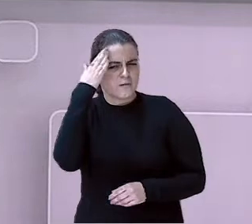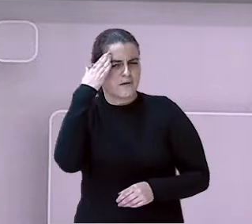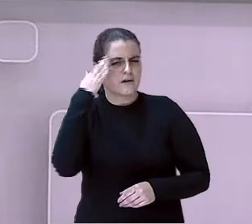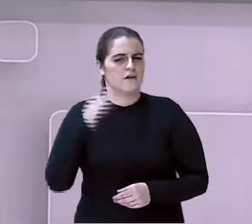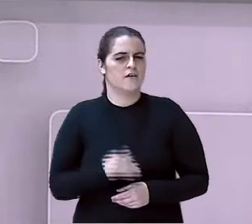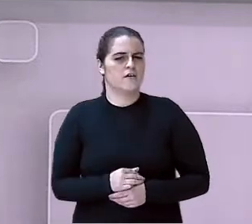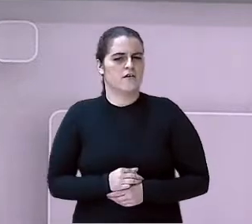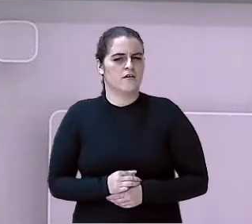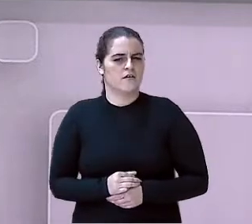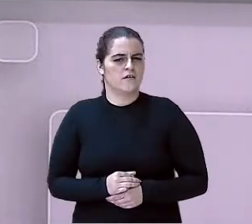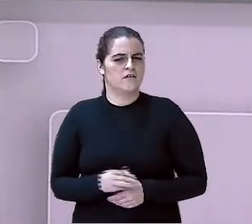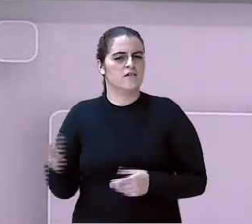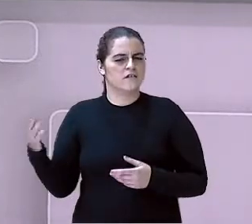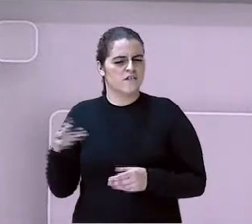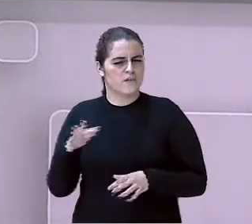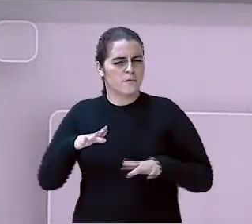disso?